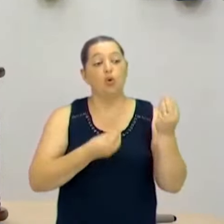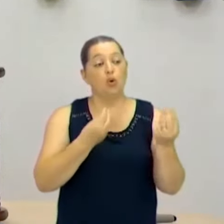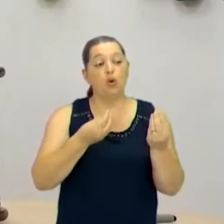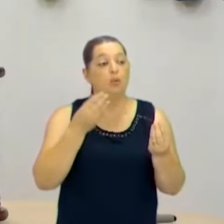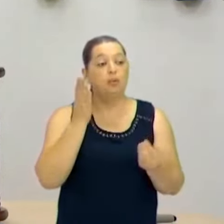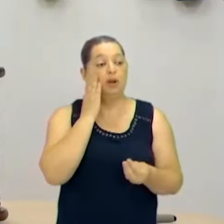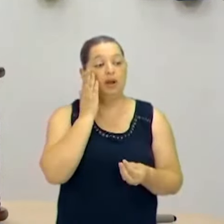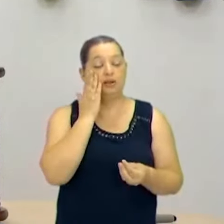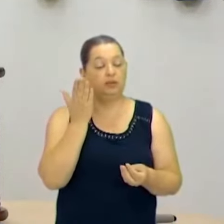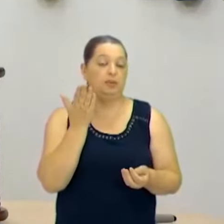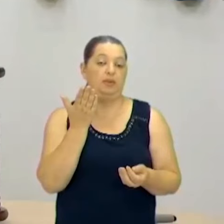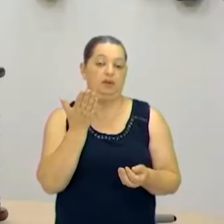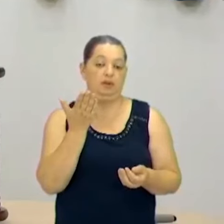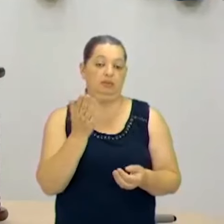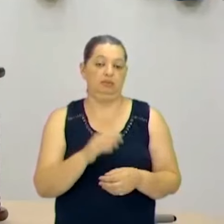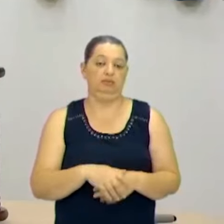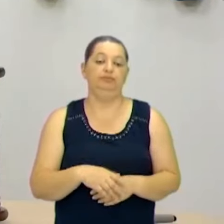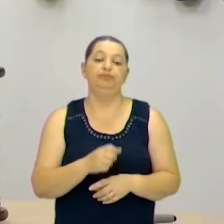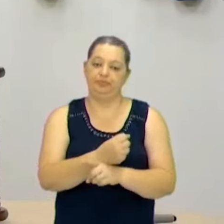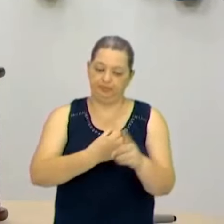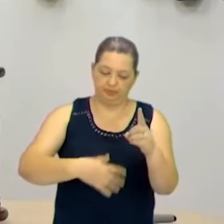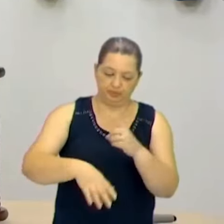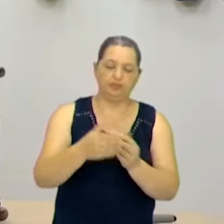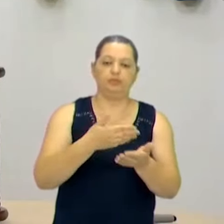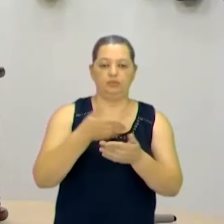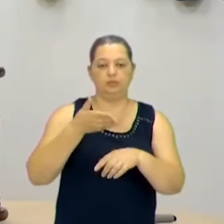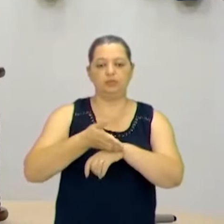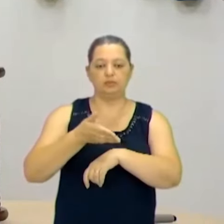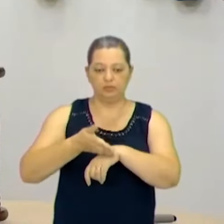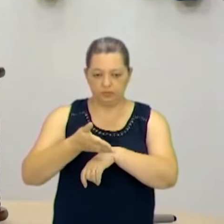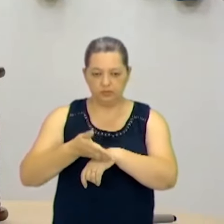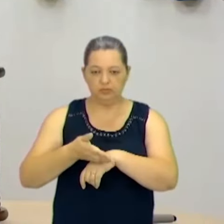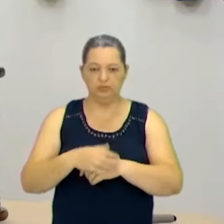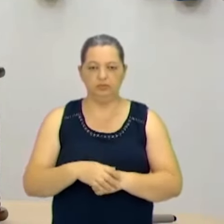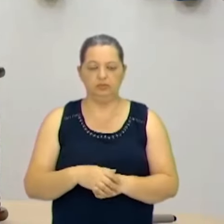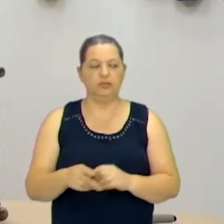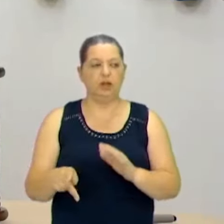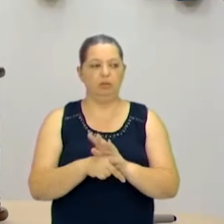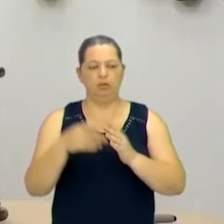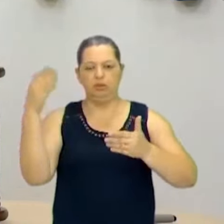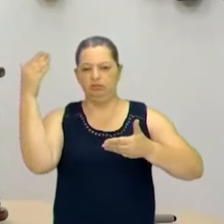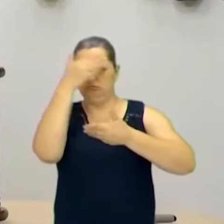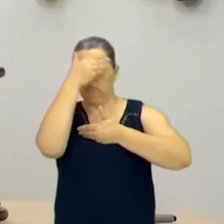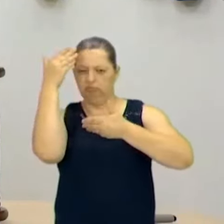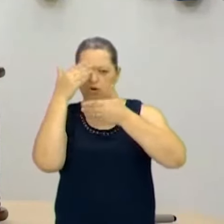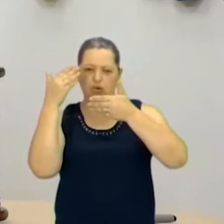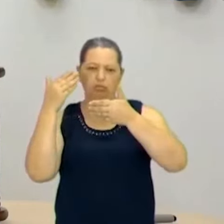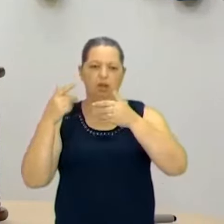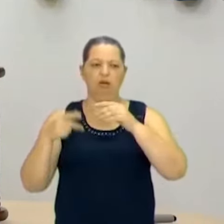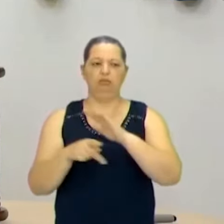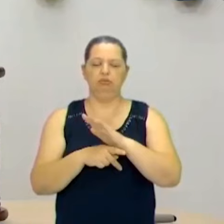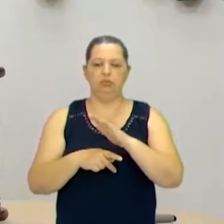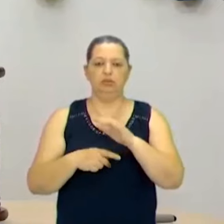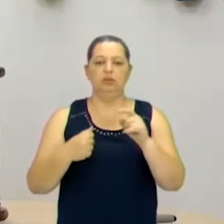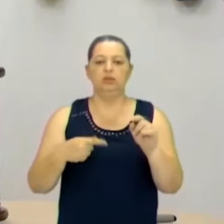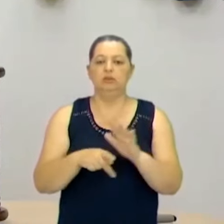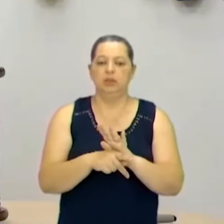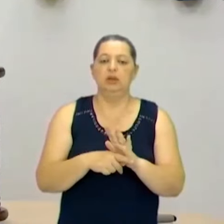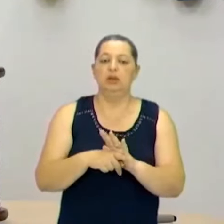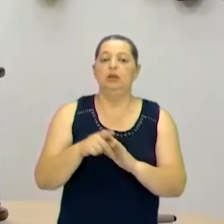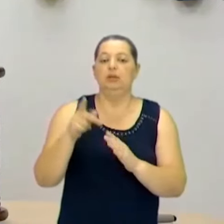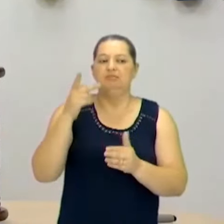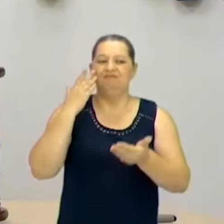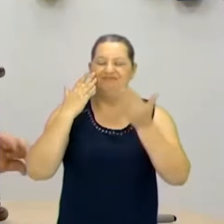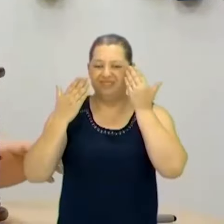sabendo? É um momento que a sociedade toda começa a participar. E esse teor do terrorismo, esse fator psicológico, ele é muito